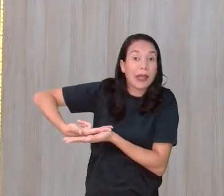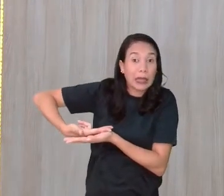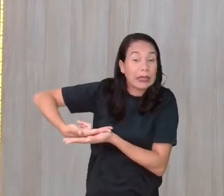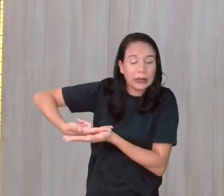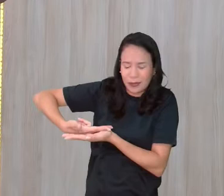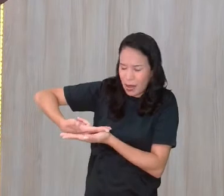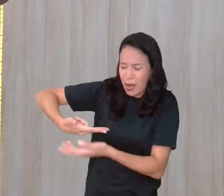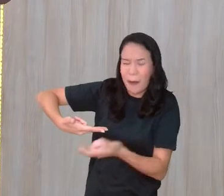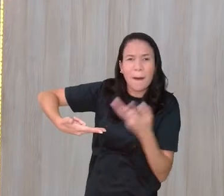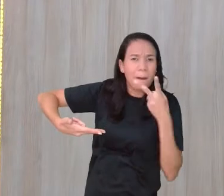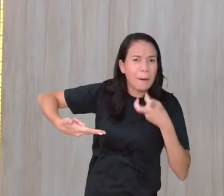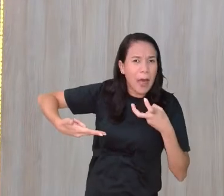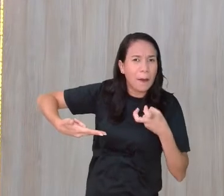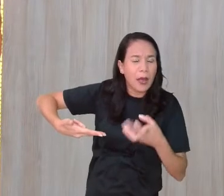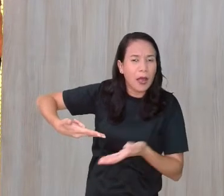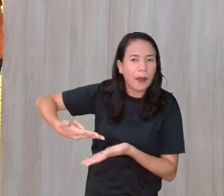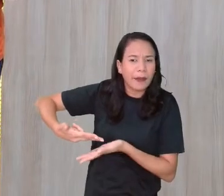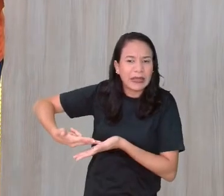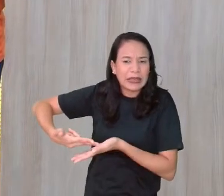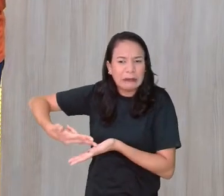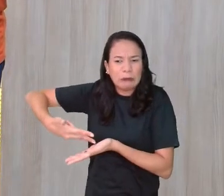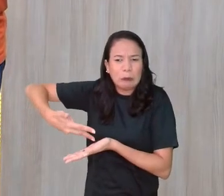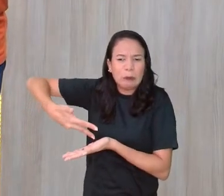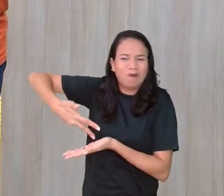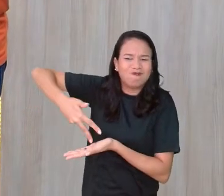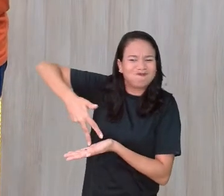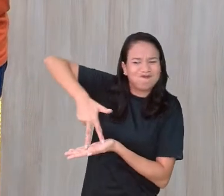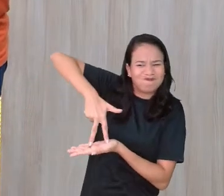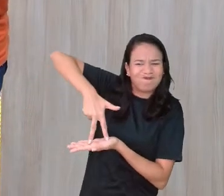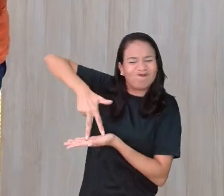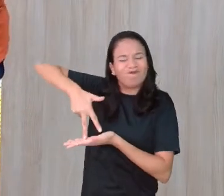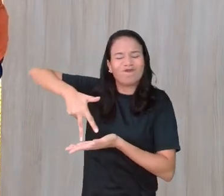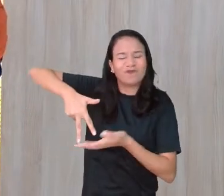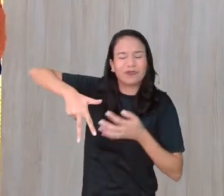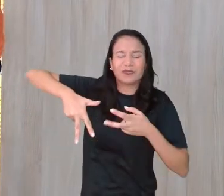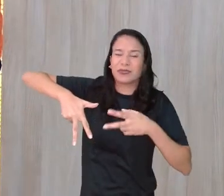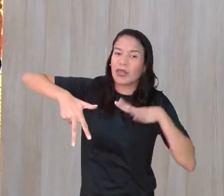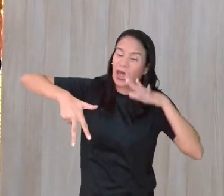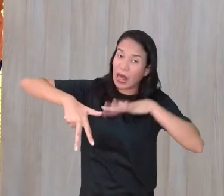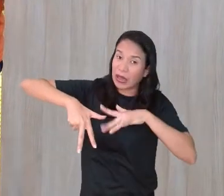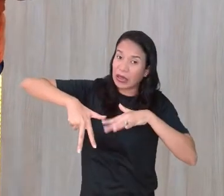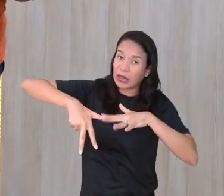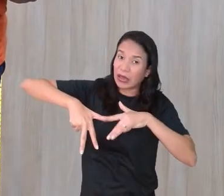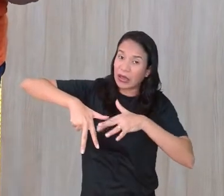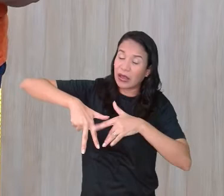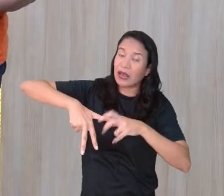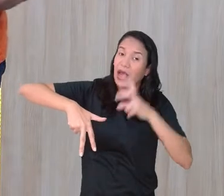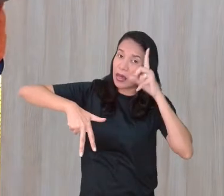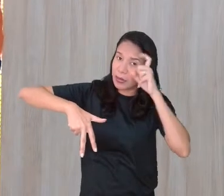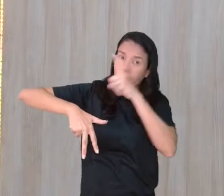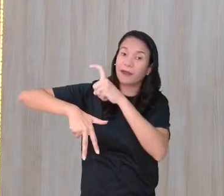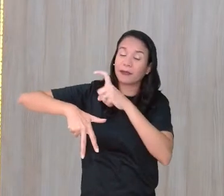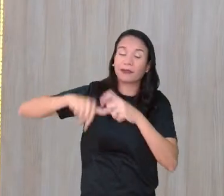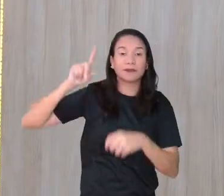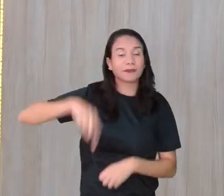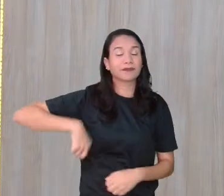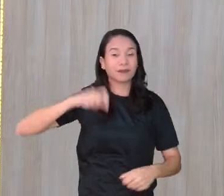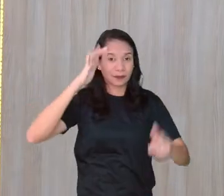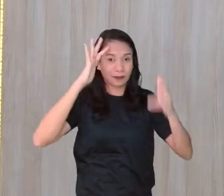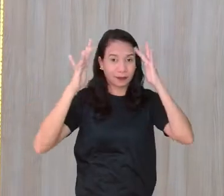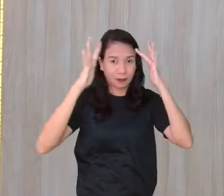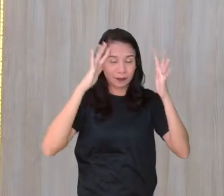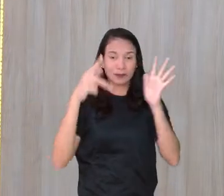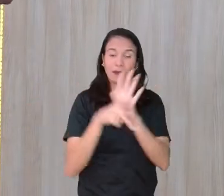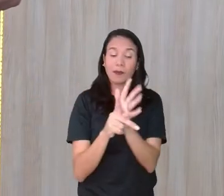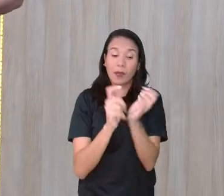gente vai perceber aí essa questão. Mas aí, essa teoria é uma apresentação que talvez para alguma coisa